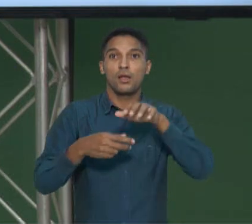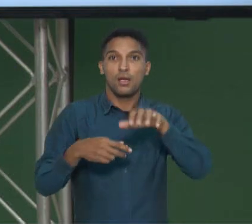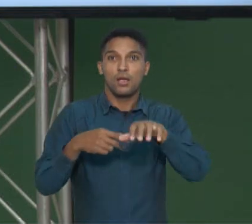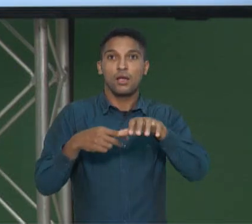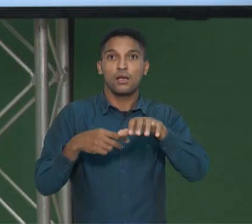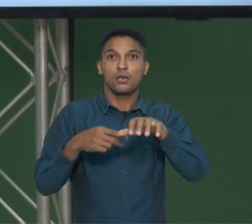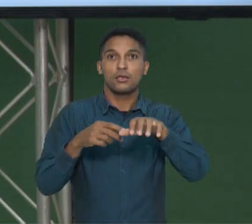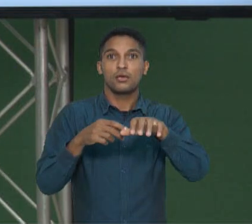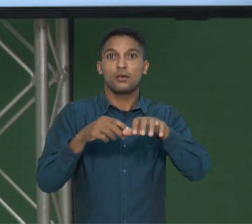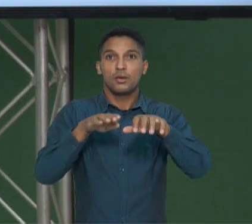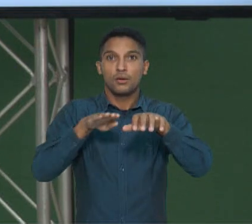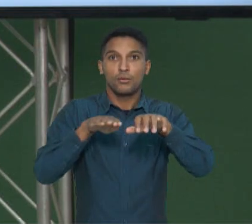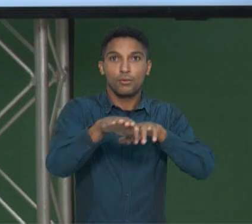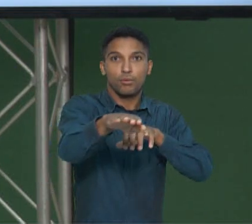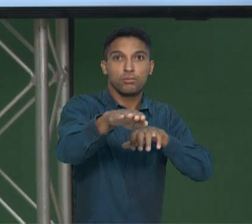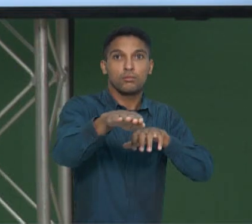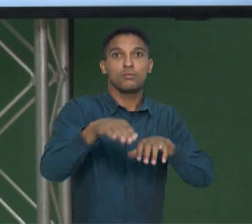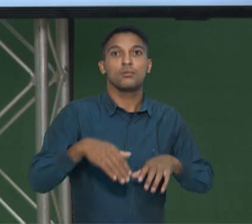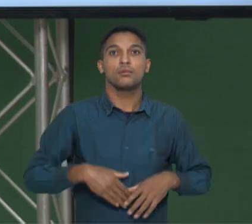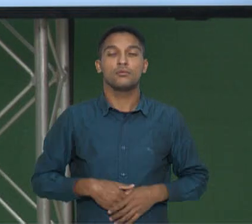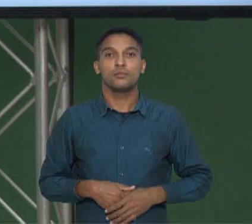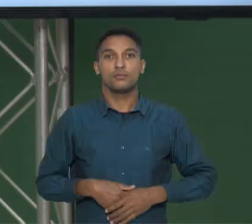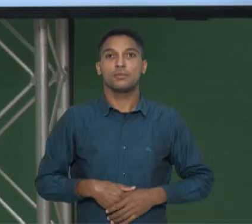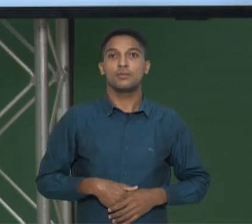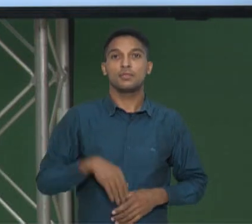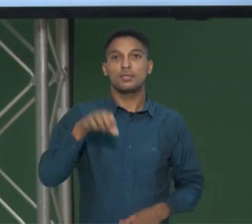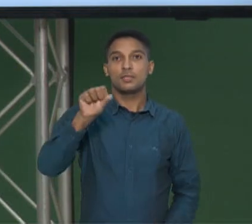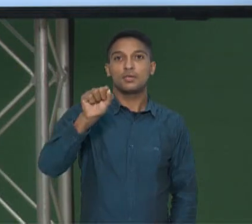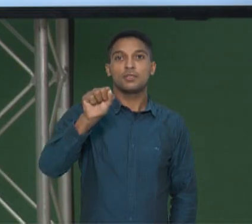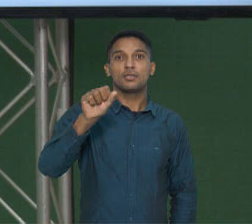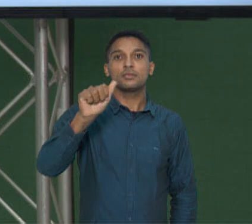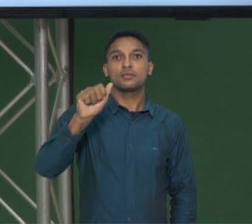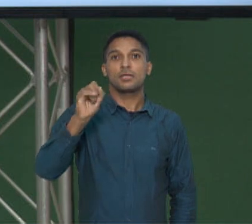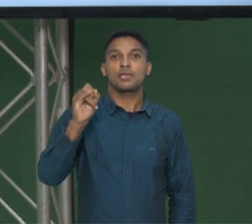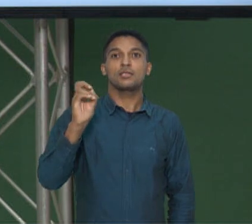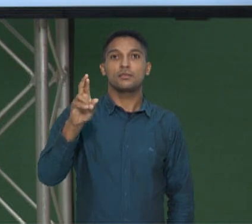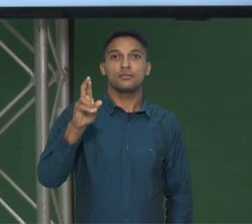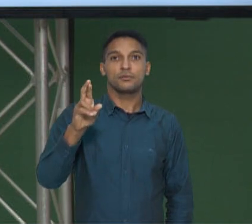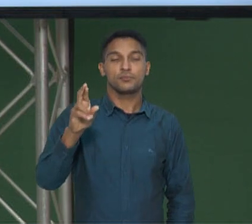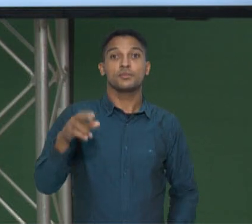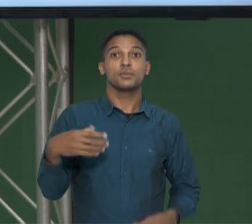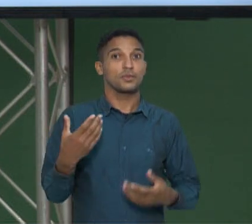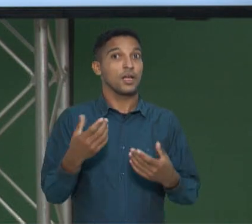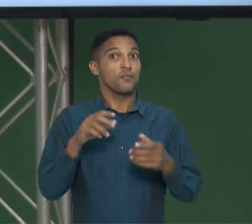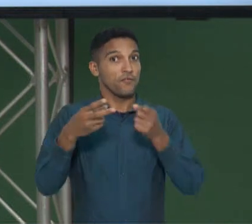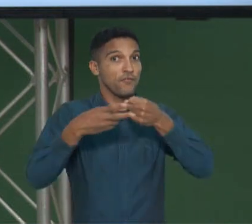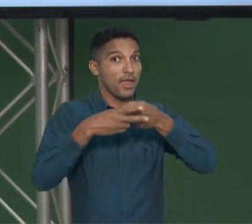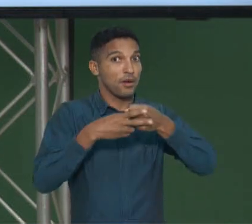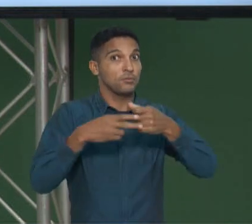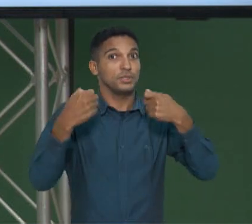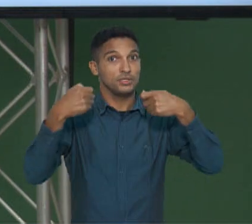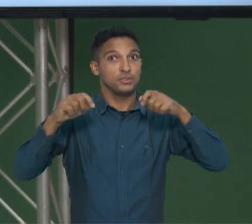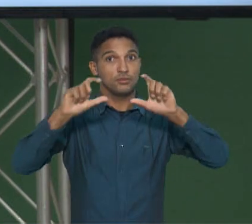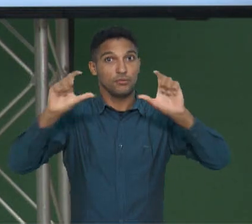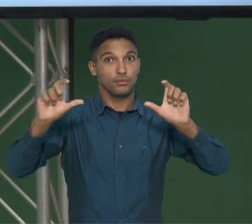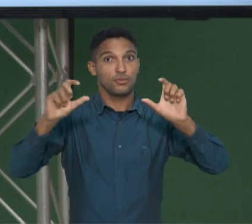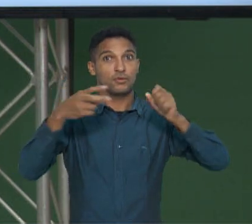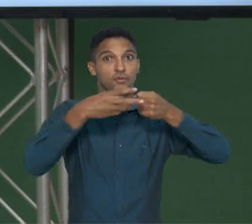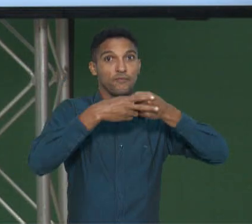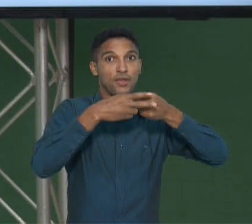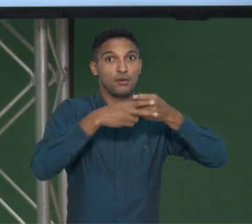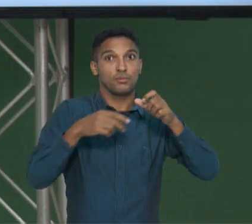E, justamente na resposta, tem que se utilizar esse verbo, sale a las, e daí vai ser utilizada ali a